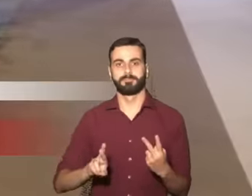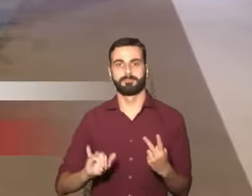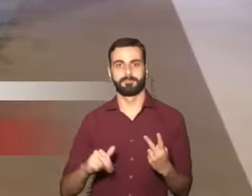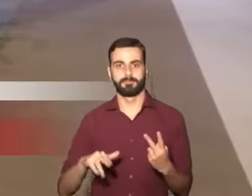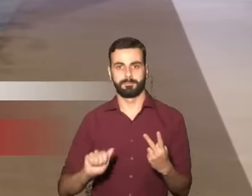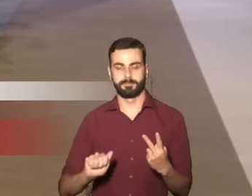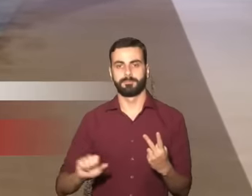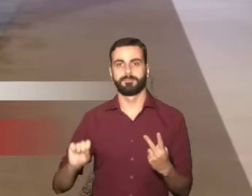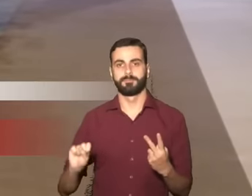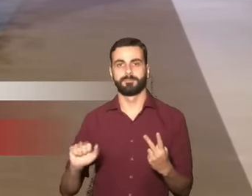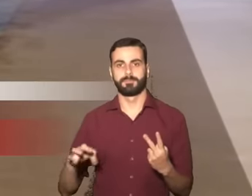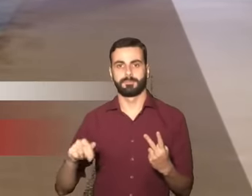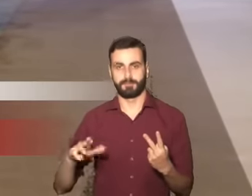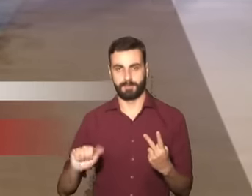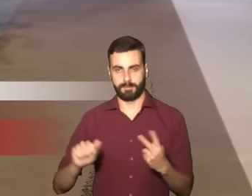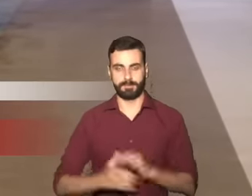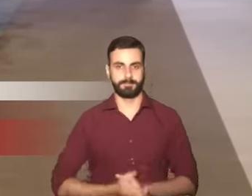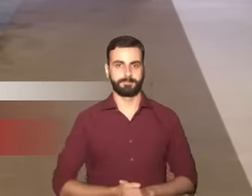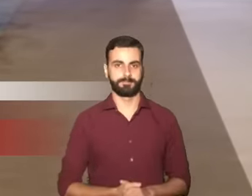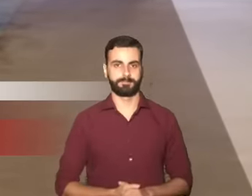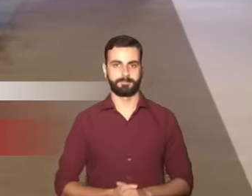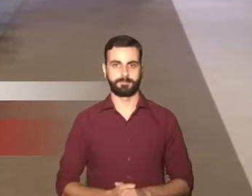Santana Gonçalves.